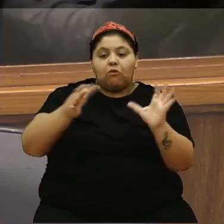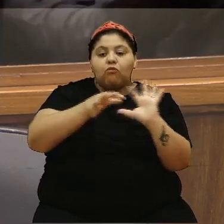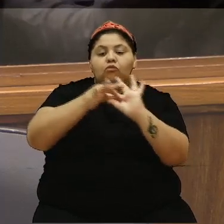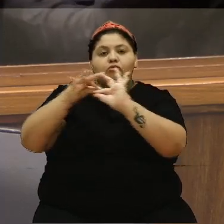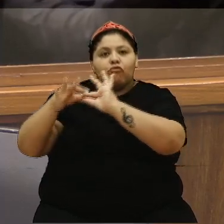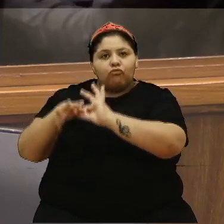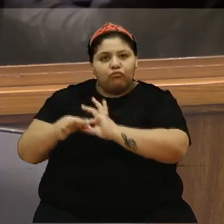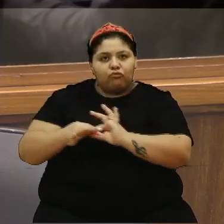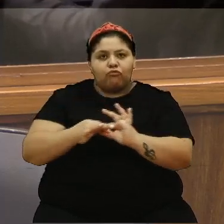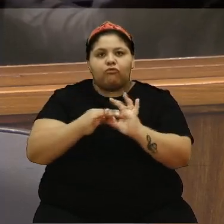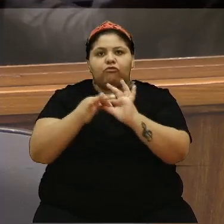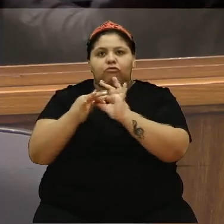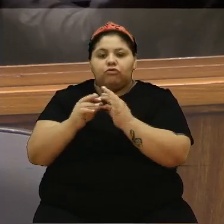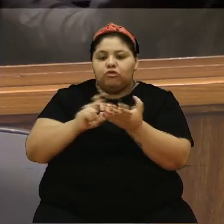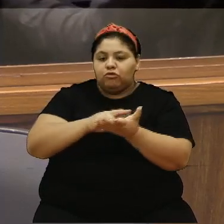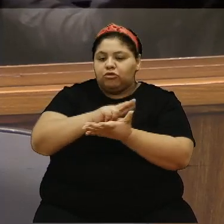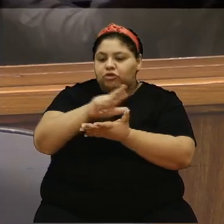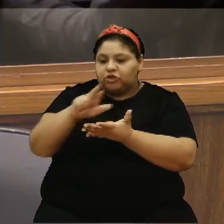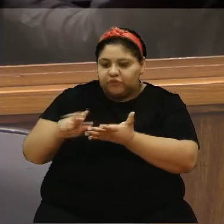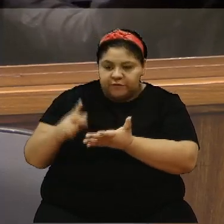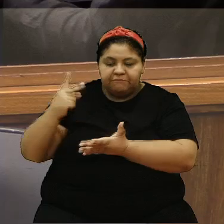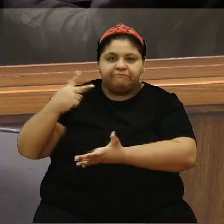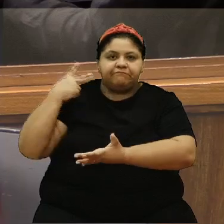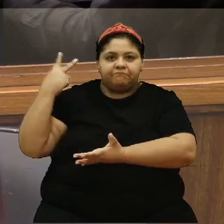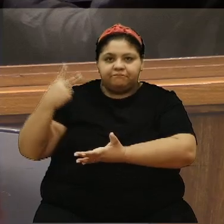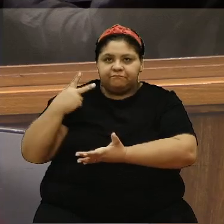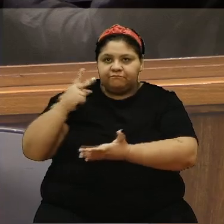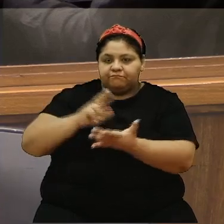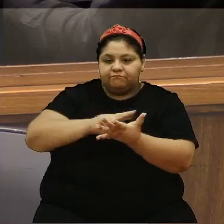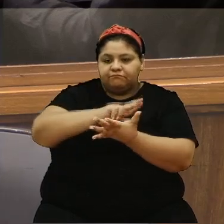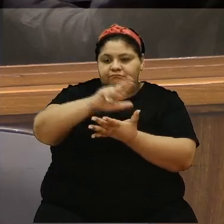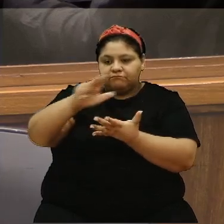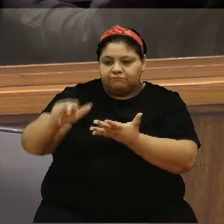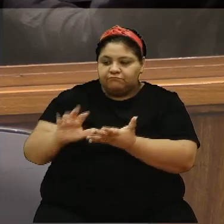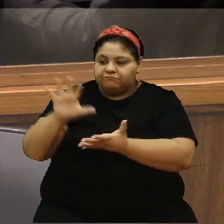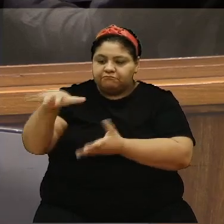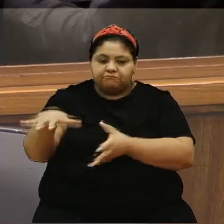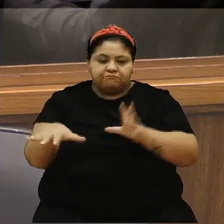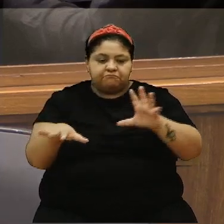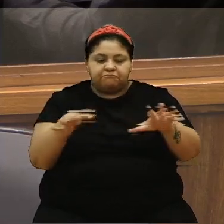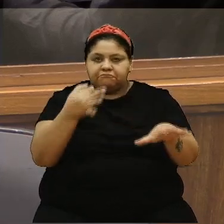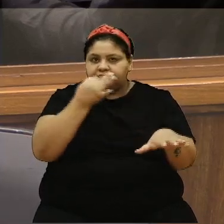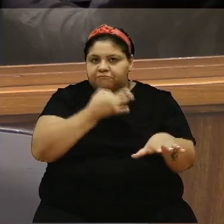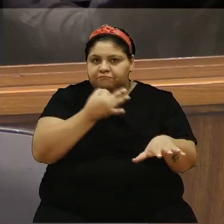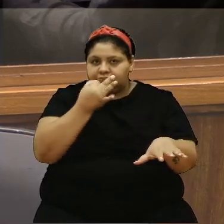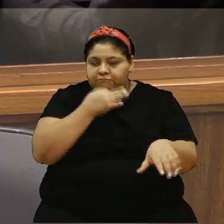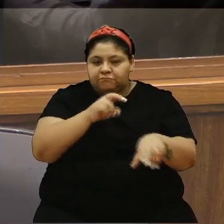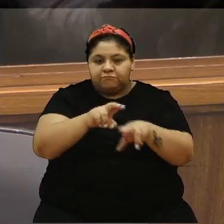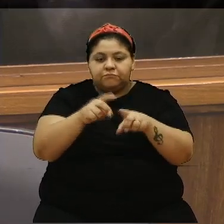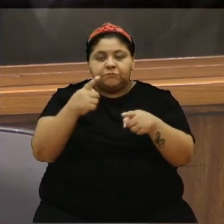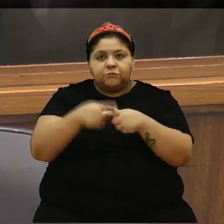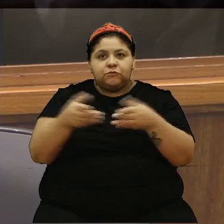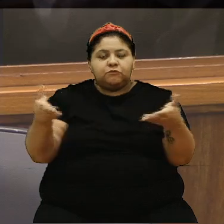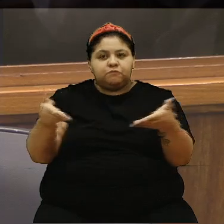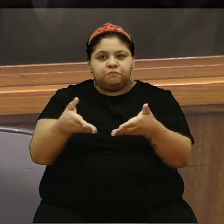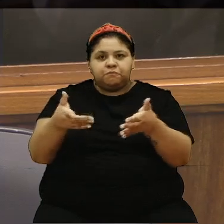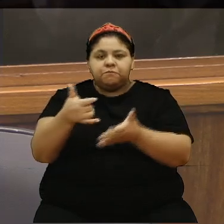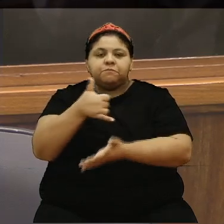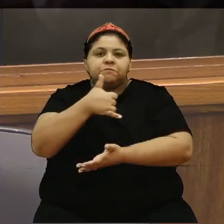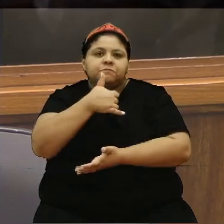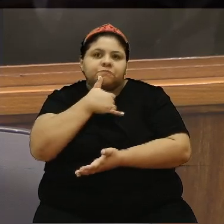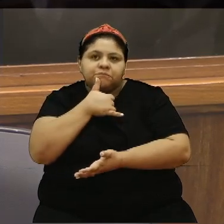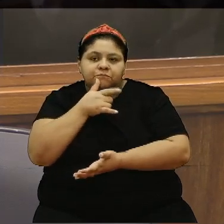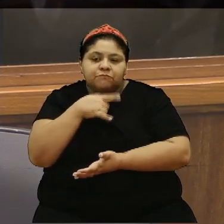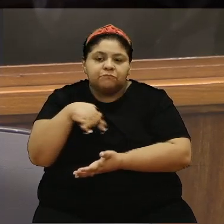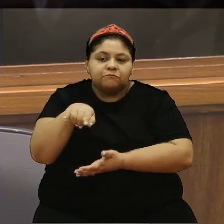está integrado a diversas outras políticas em vários territórios da nossa cidade. Porque hoje em dia, infelizmente,